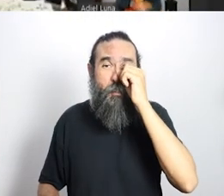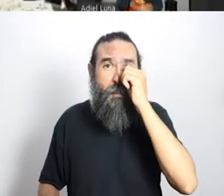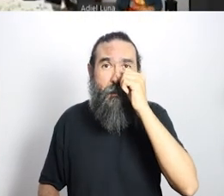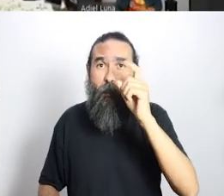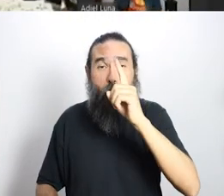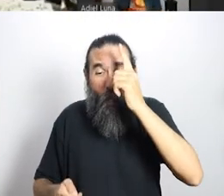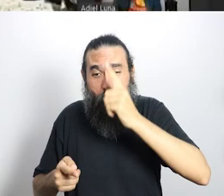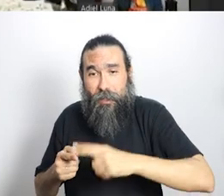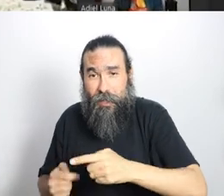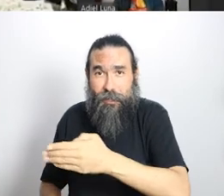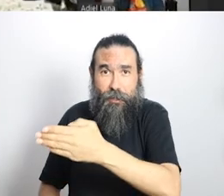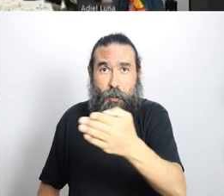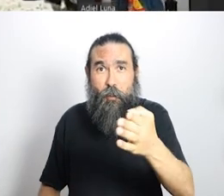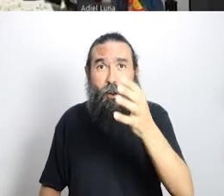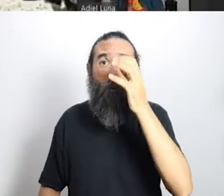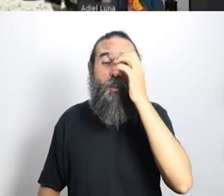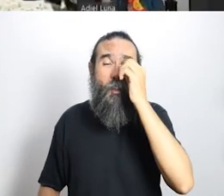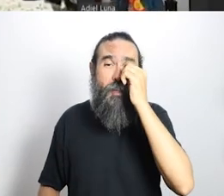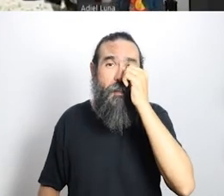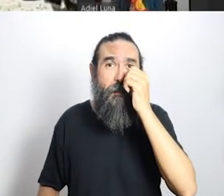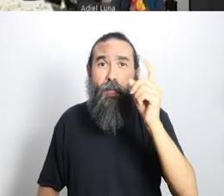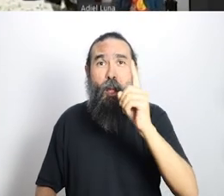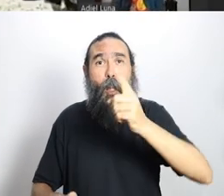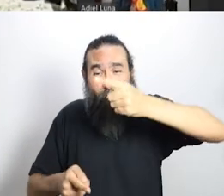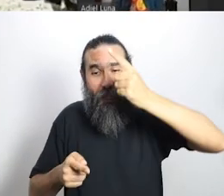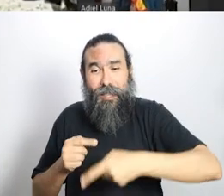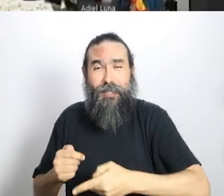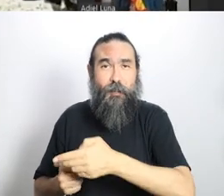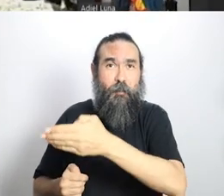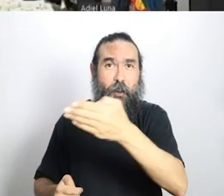Nós não deixamos esse povo